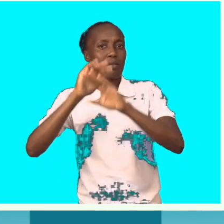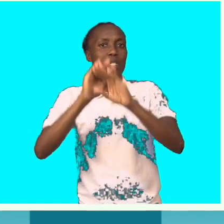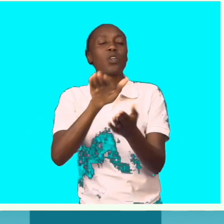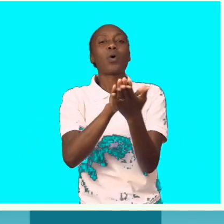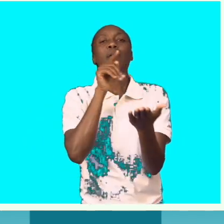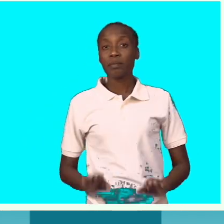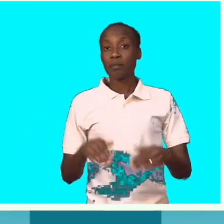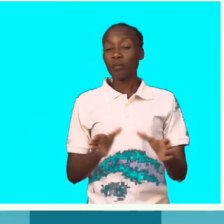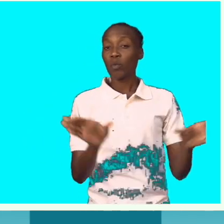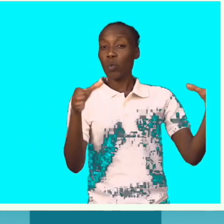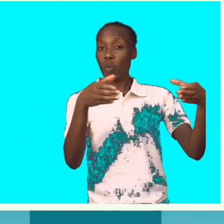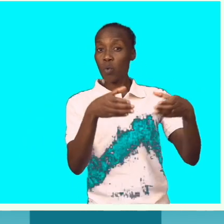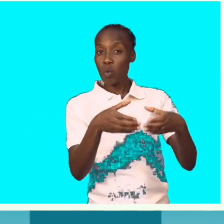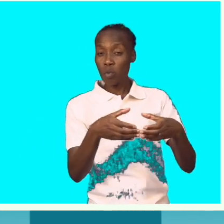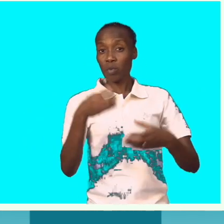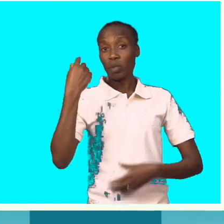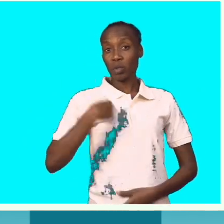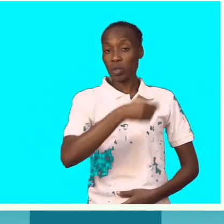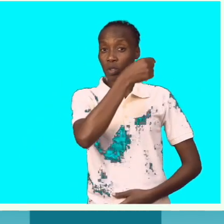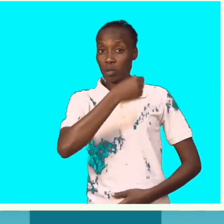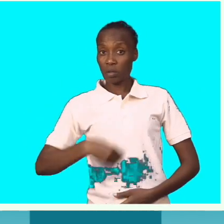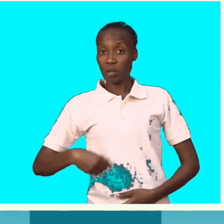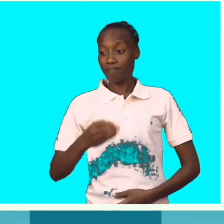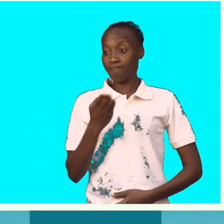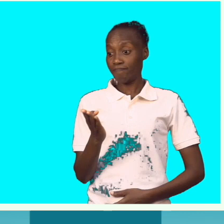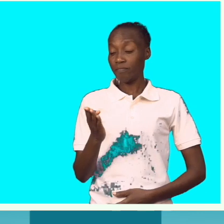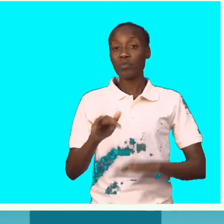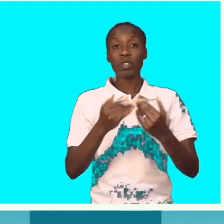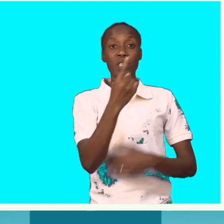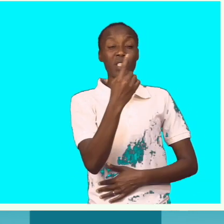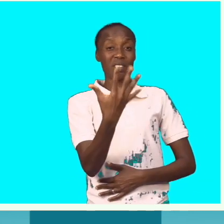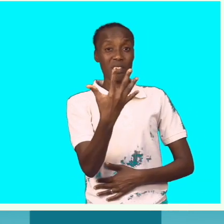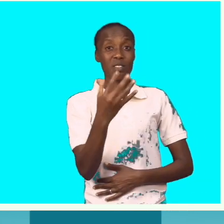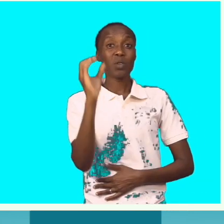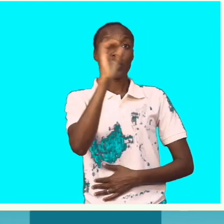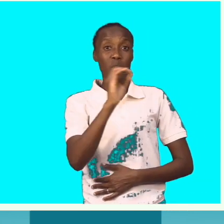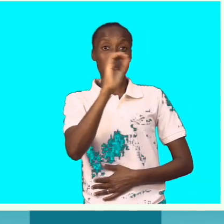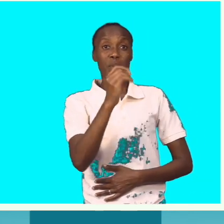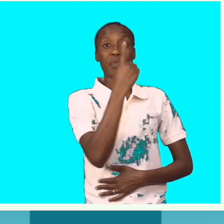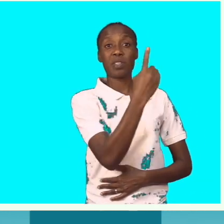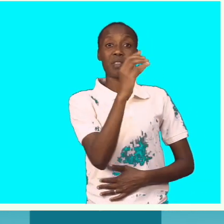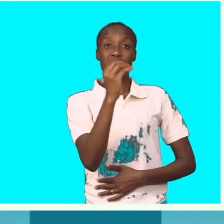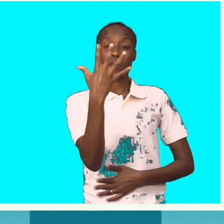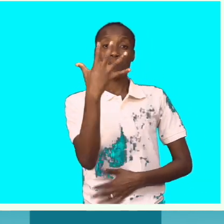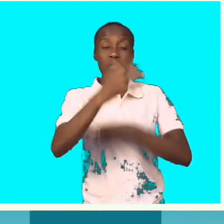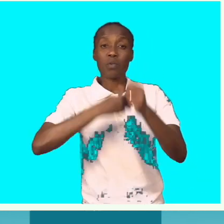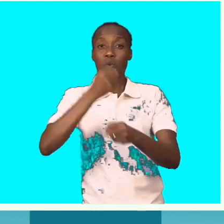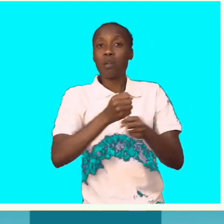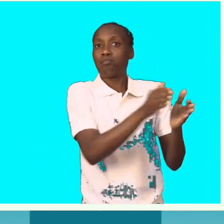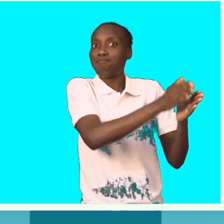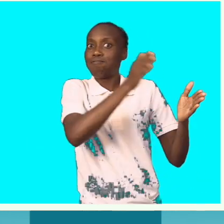O grupo desportivo Má Filha celebrou, a 15 de outubro deste ano, 105 anos de